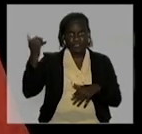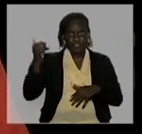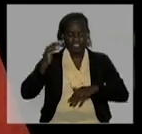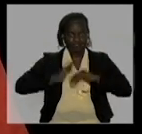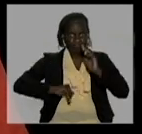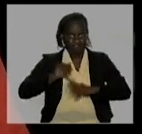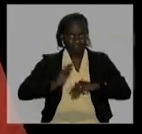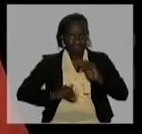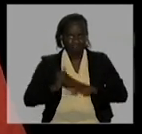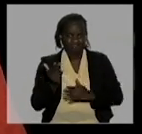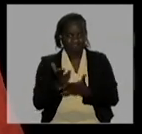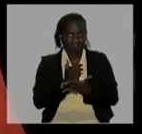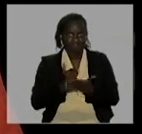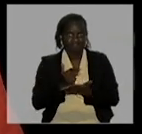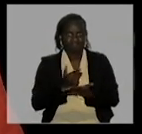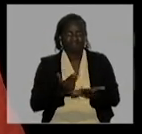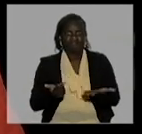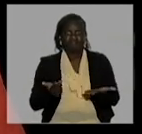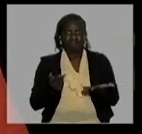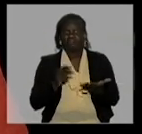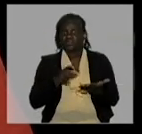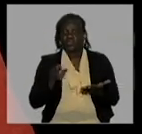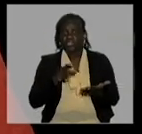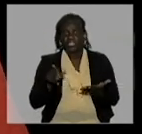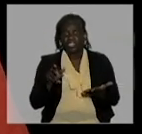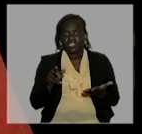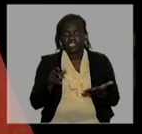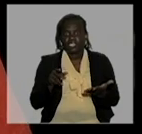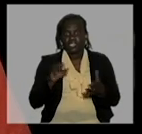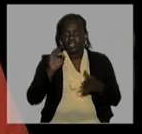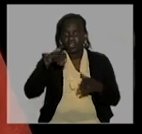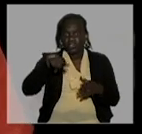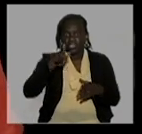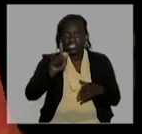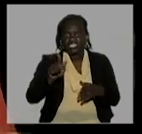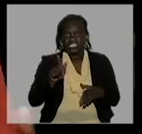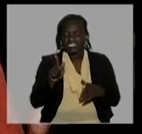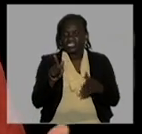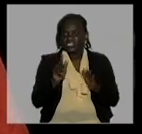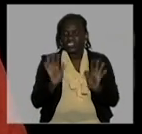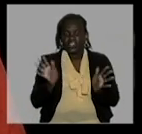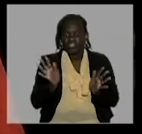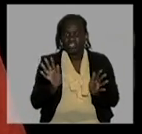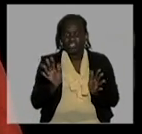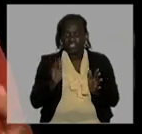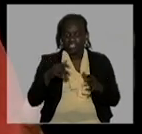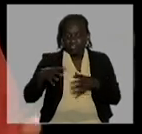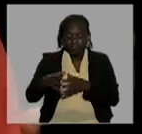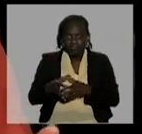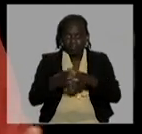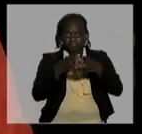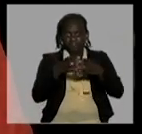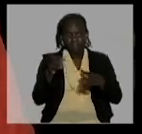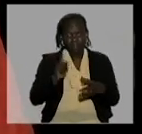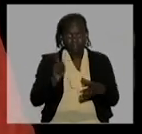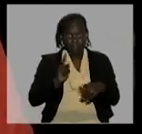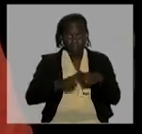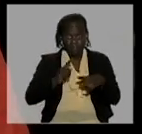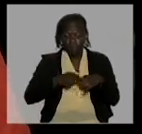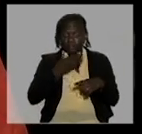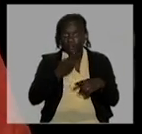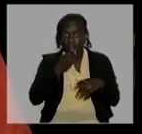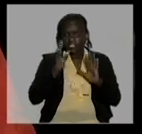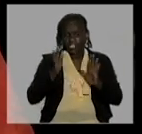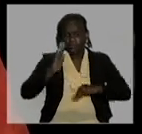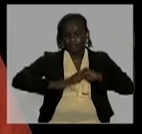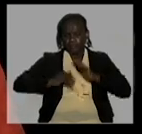artista, a gente não foi na condição de uma ONG levando uma turma, né?